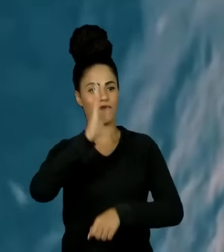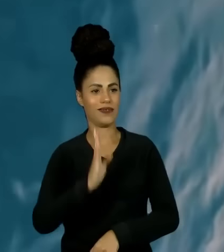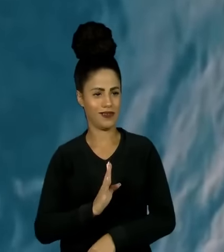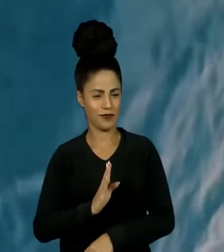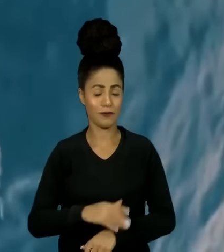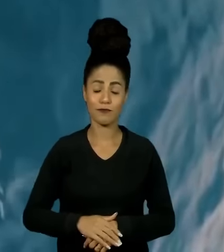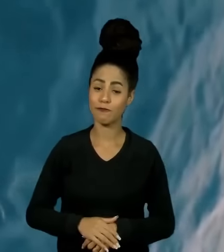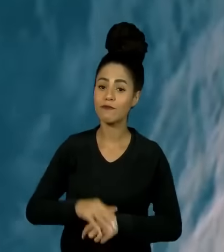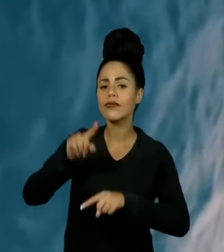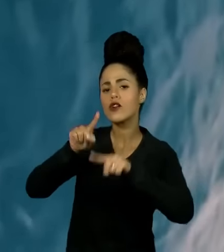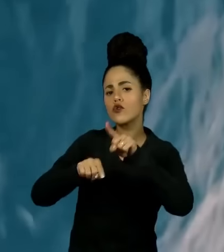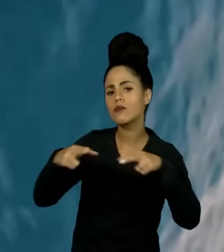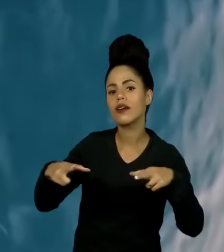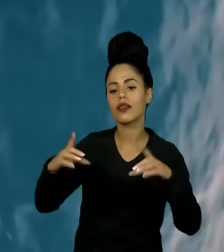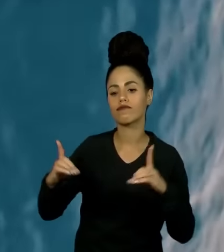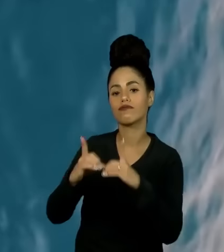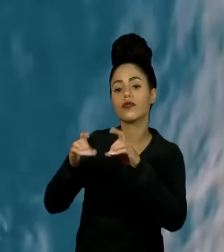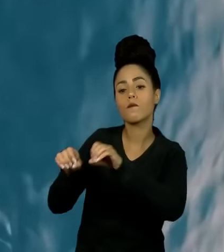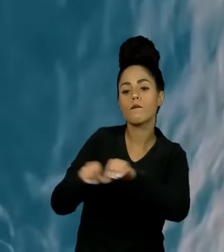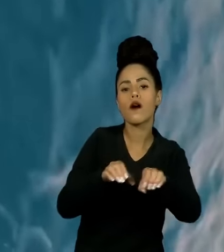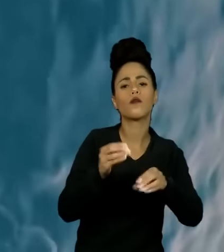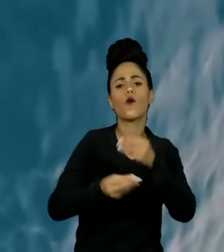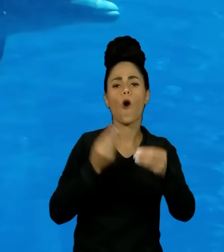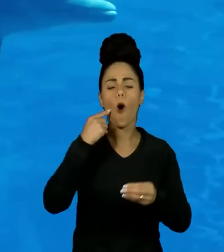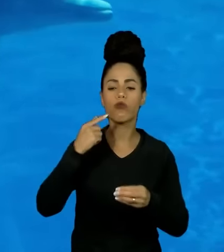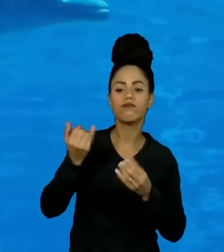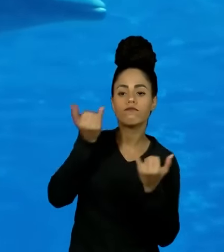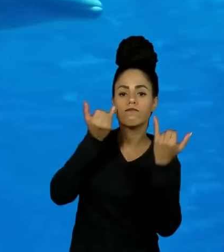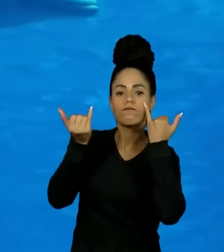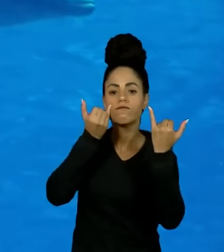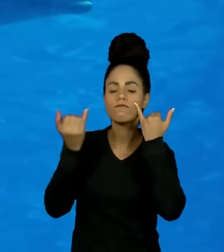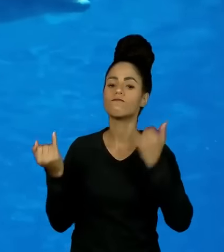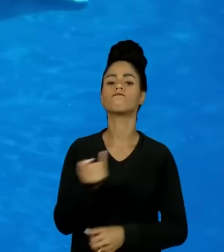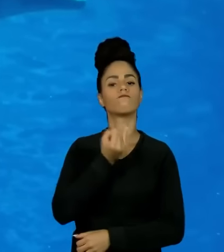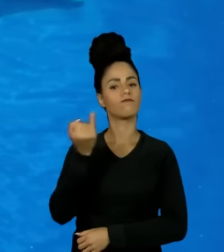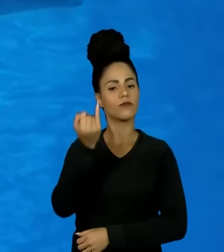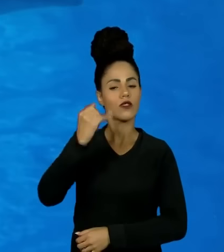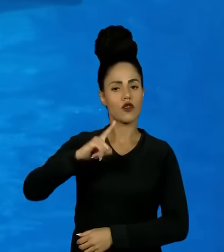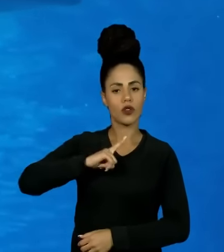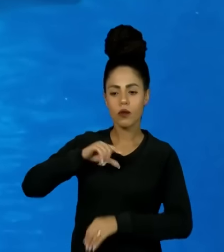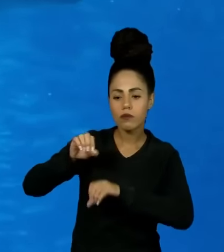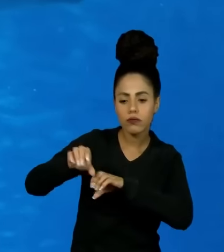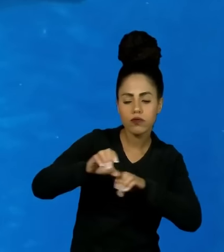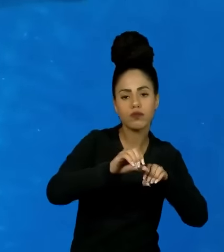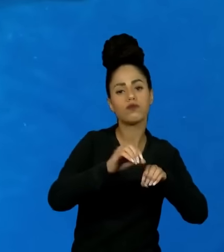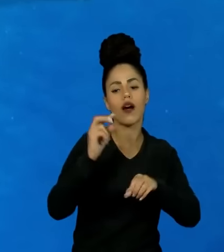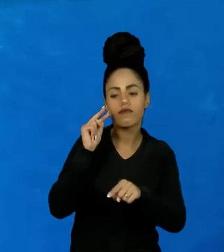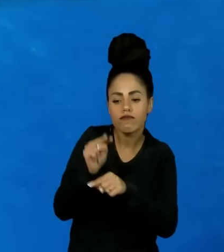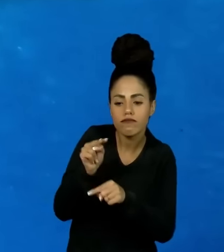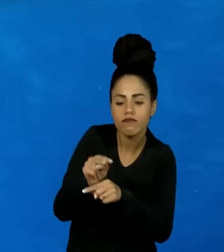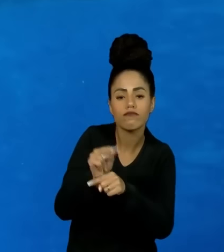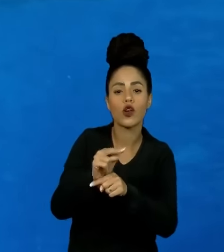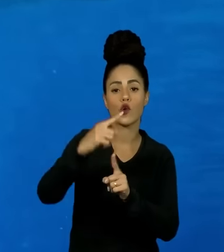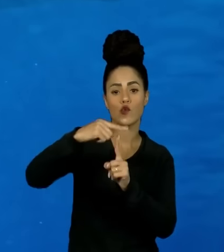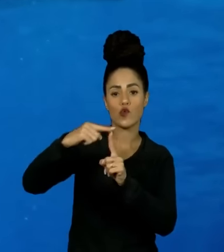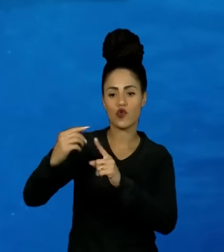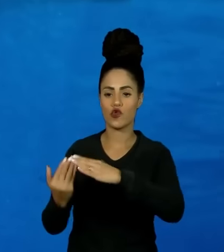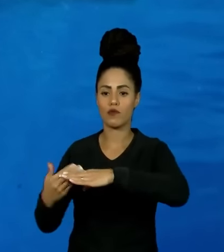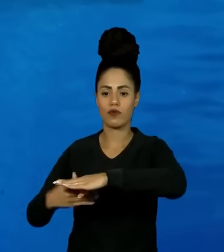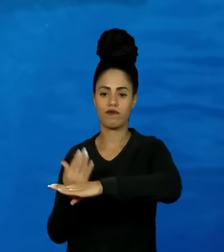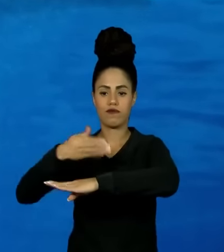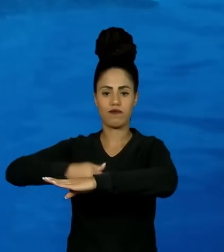Os materiais didáticos ajudam a disseminar informações fundamentais para a conservação sobre as espécies desses